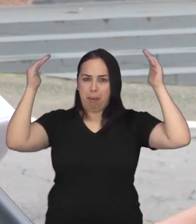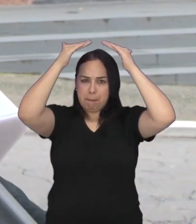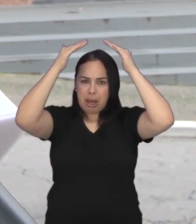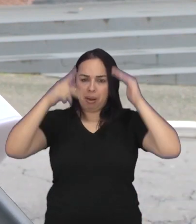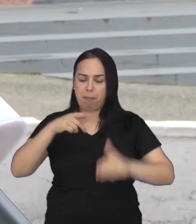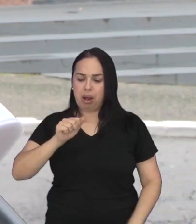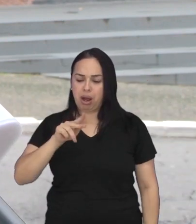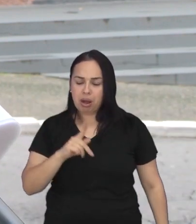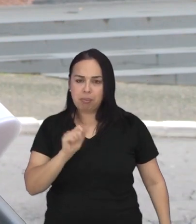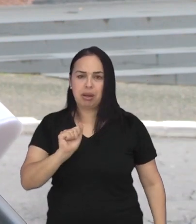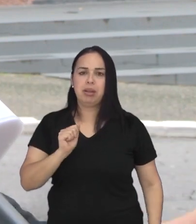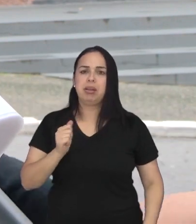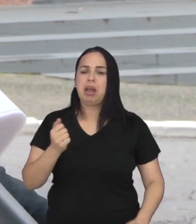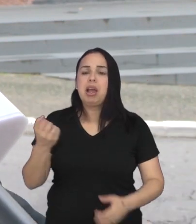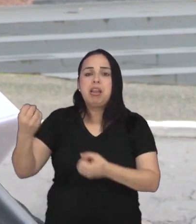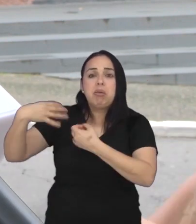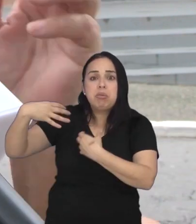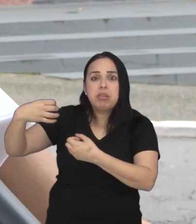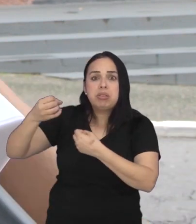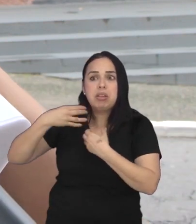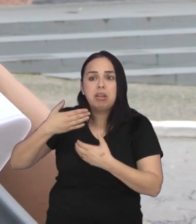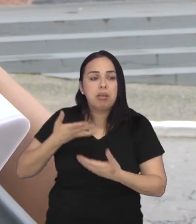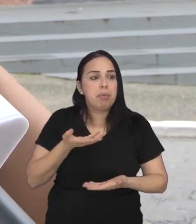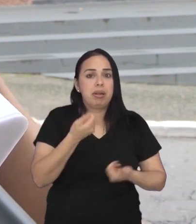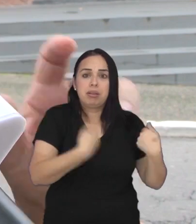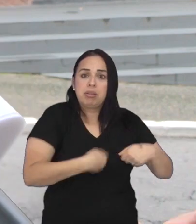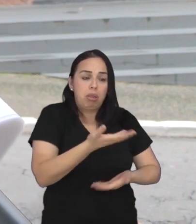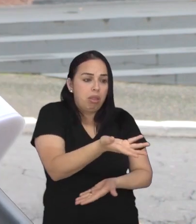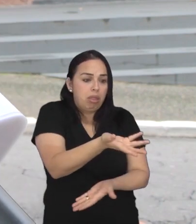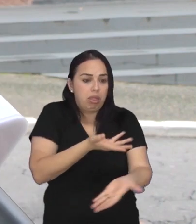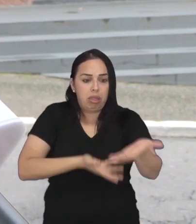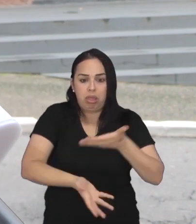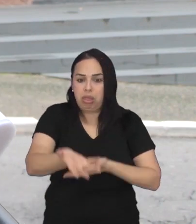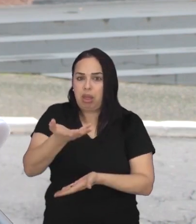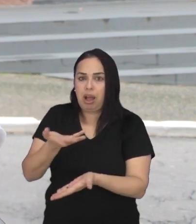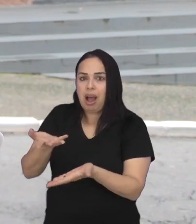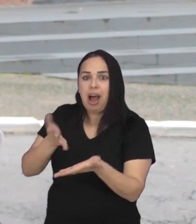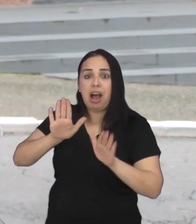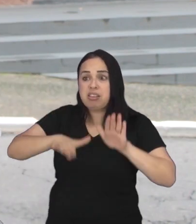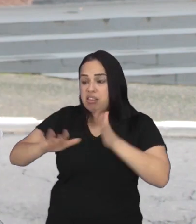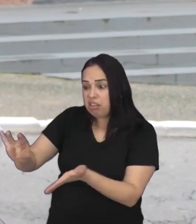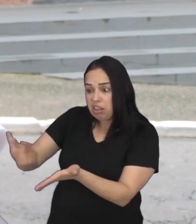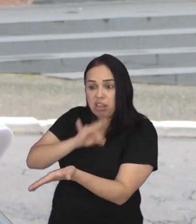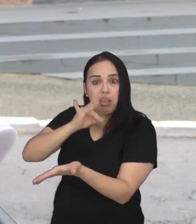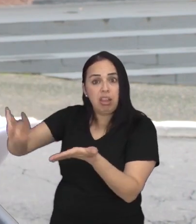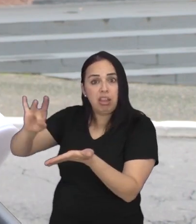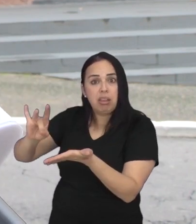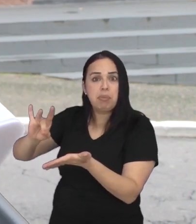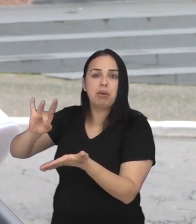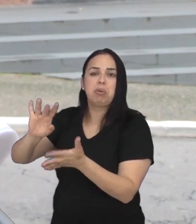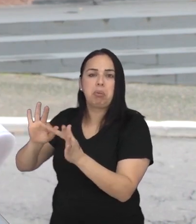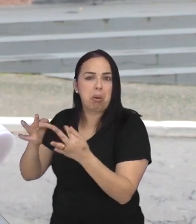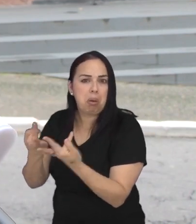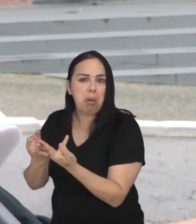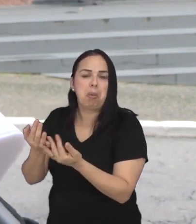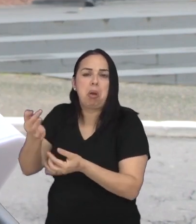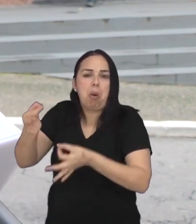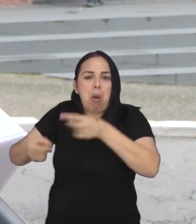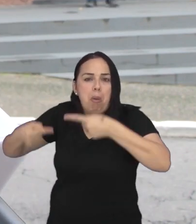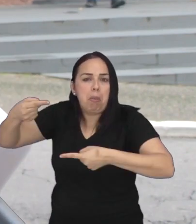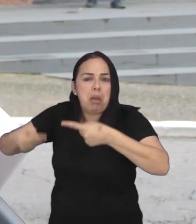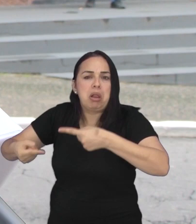Essa ação simples beneficia a comunidade e o meio ambiente. A pessoa chega, pergunta o que vai descartar, né? Descarta